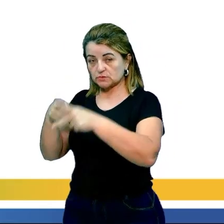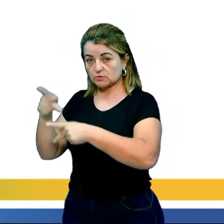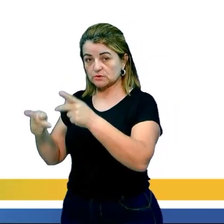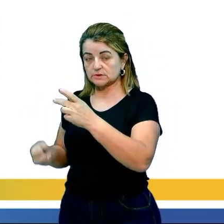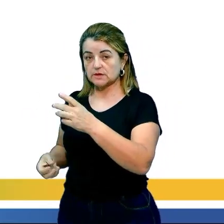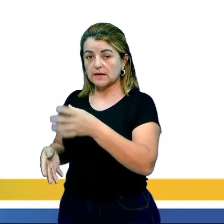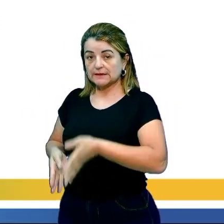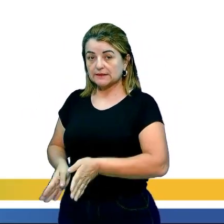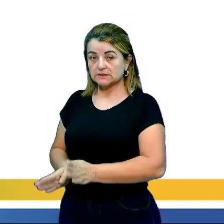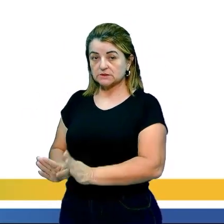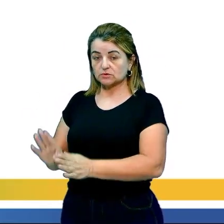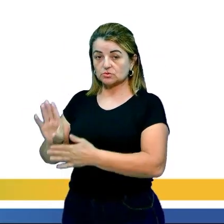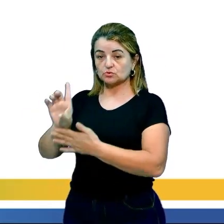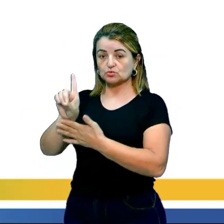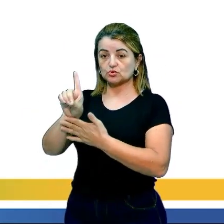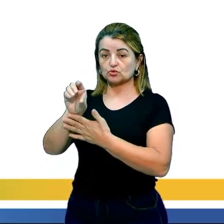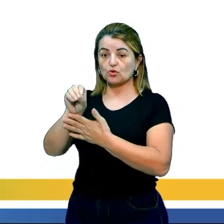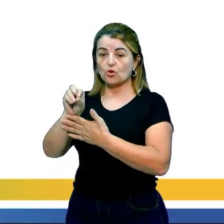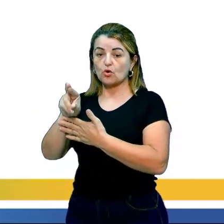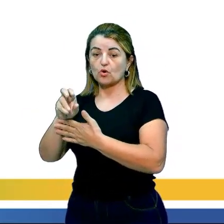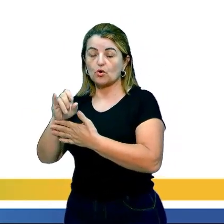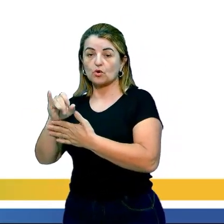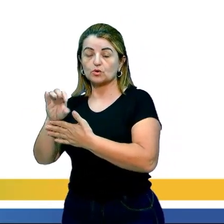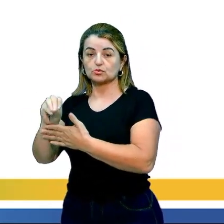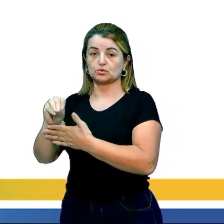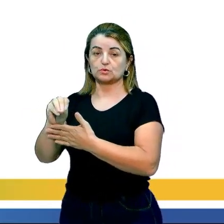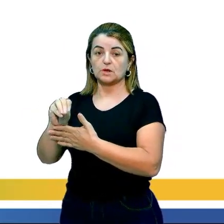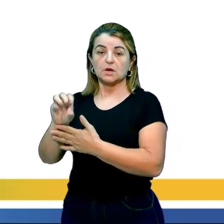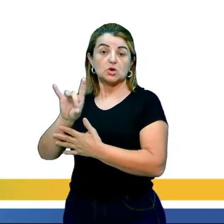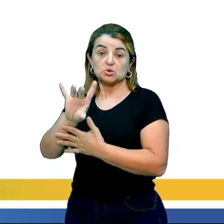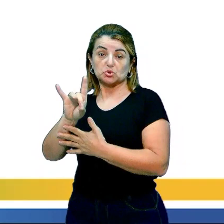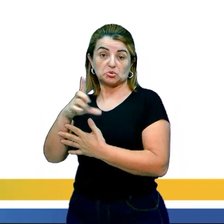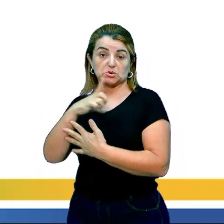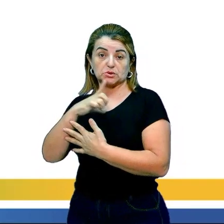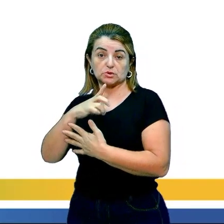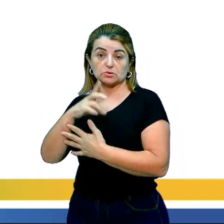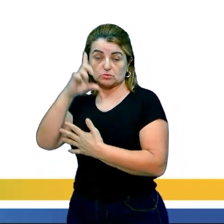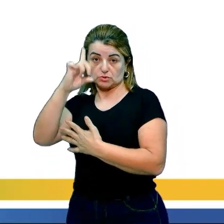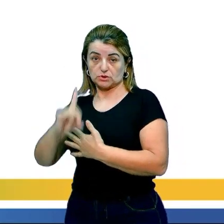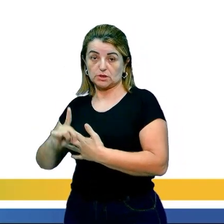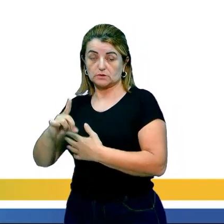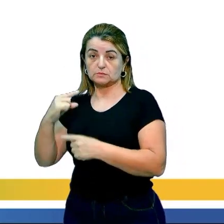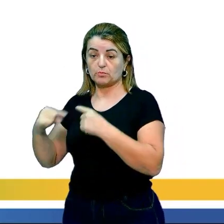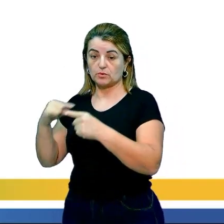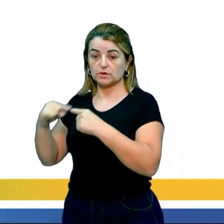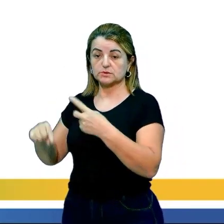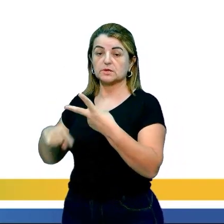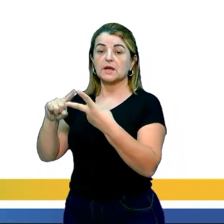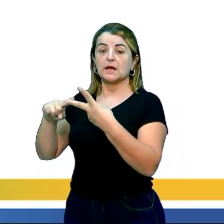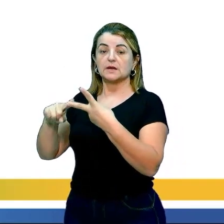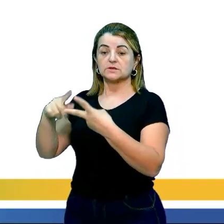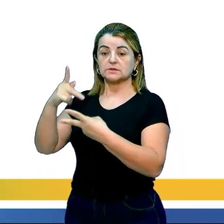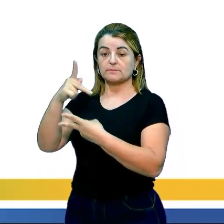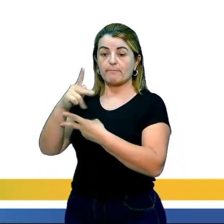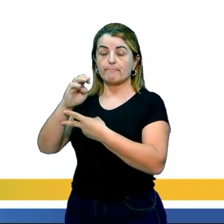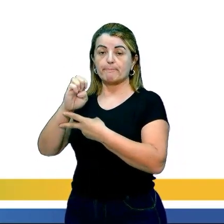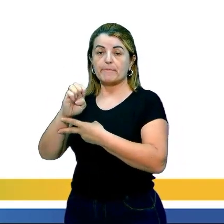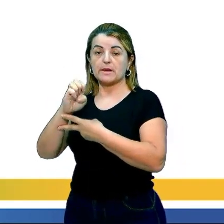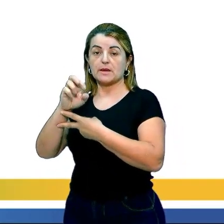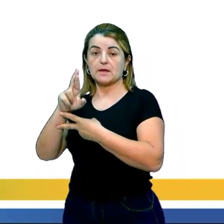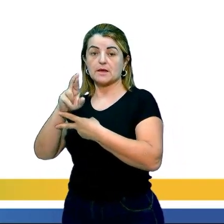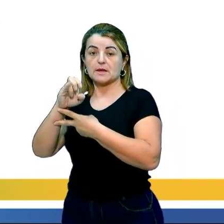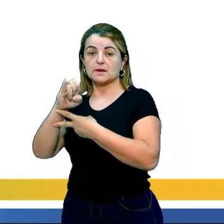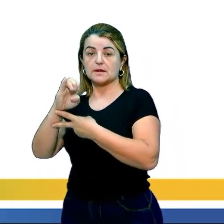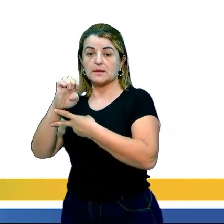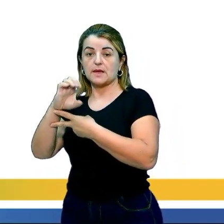dos dórios e é somente a eles tinham direito políticos também tinham experiecos artesãos e Comerciantes